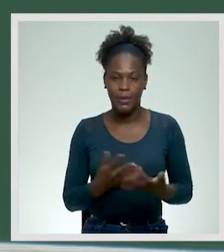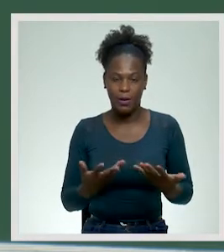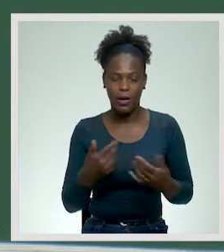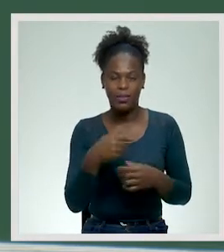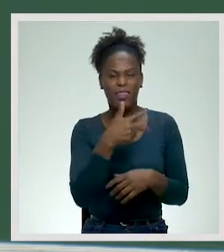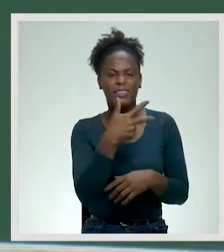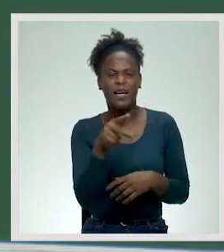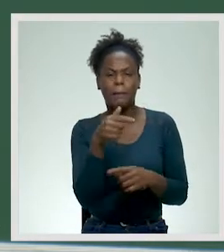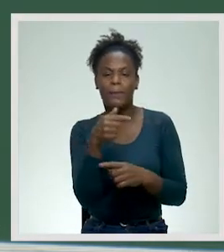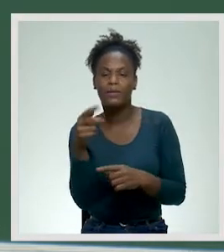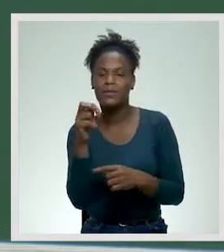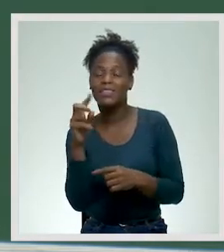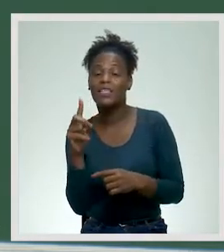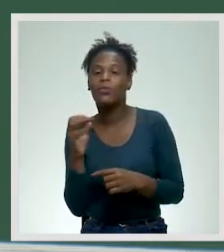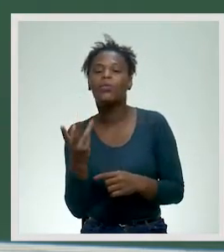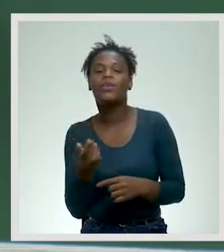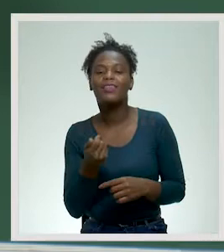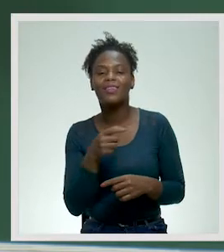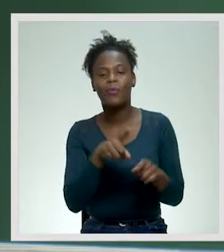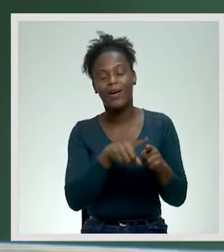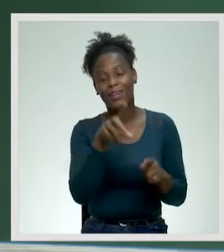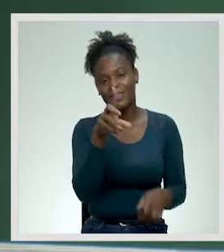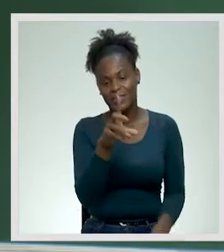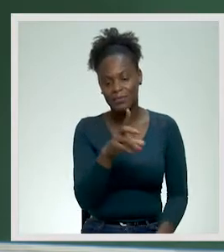Cem menos 36 dá